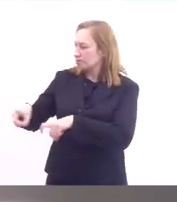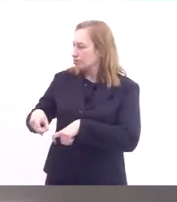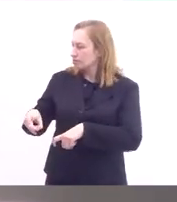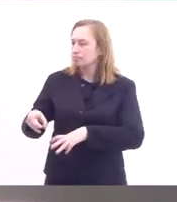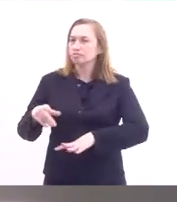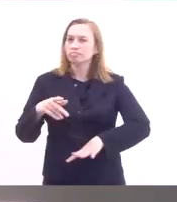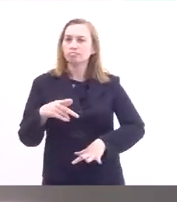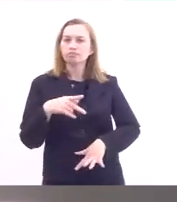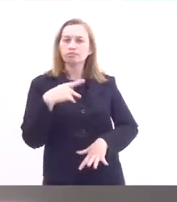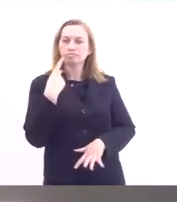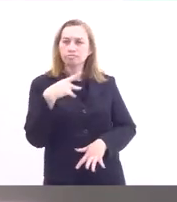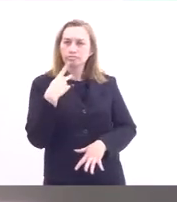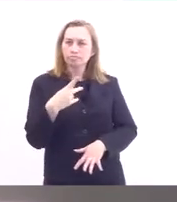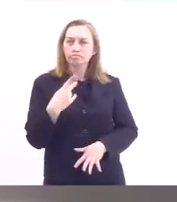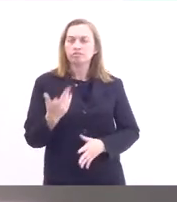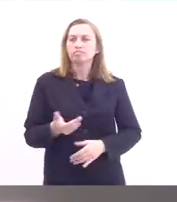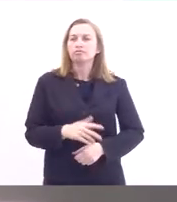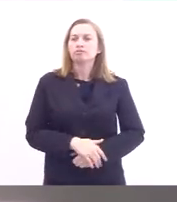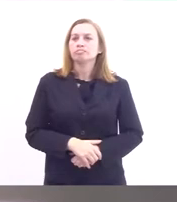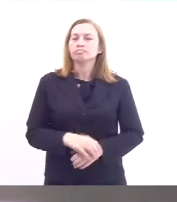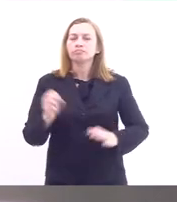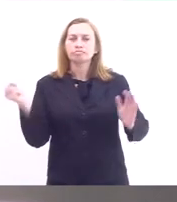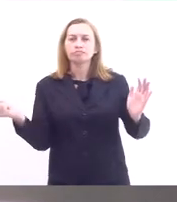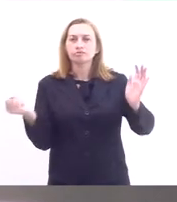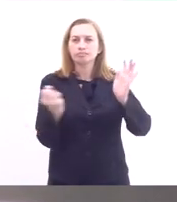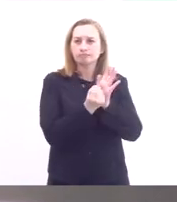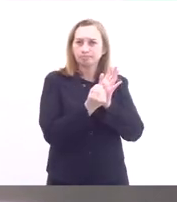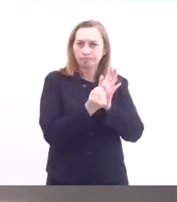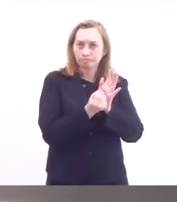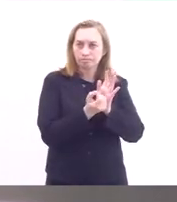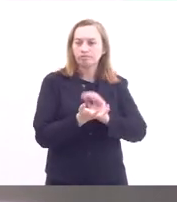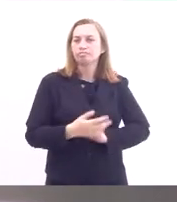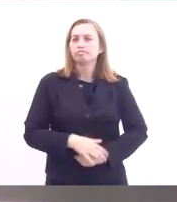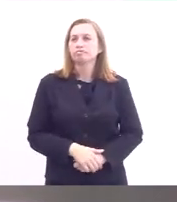uma projeção de impacto.